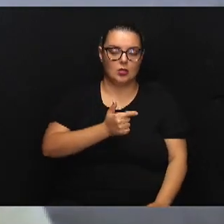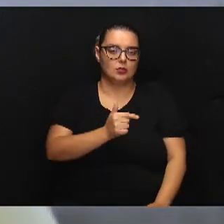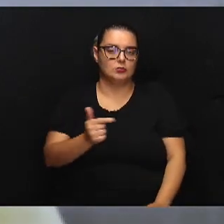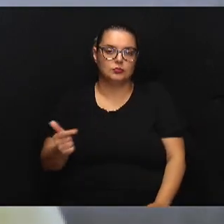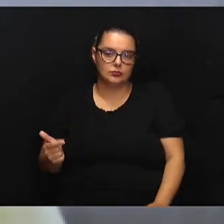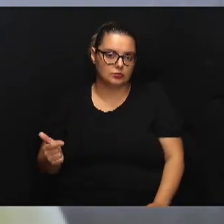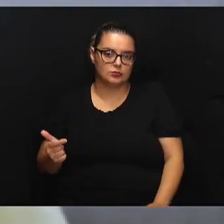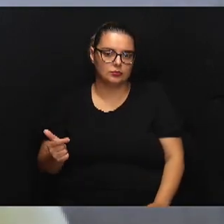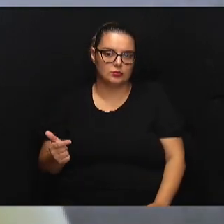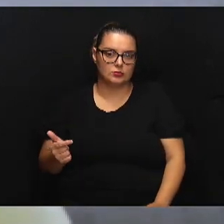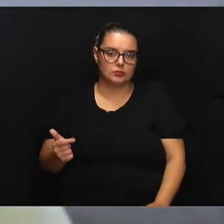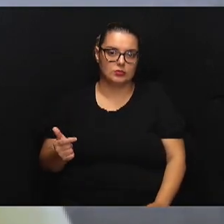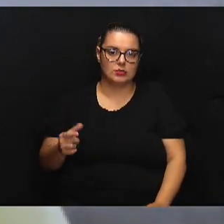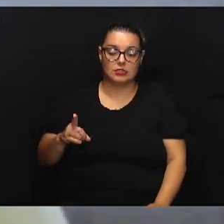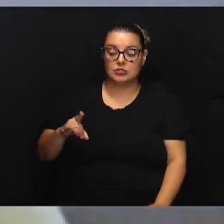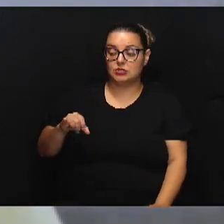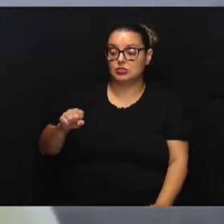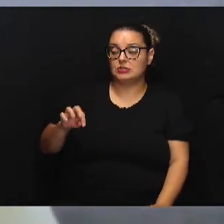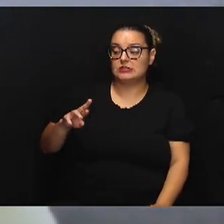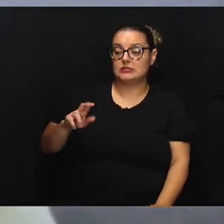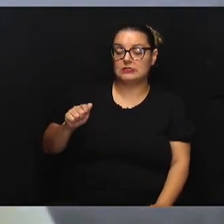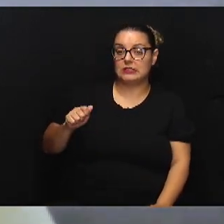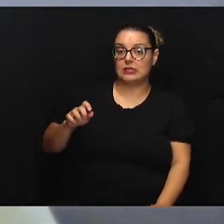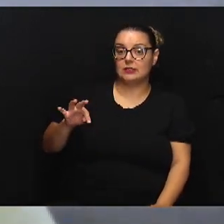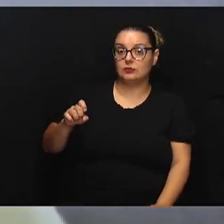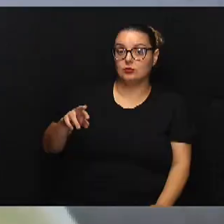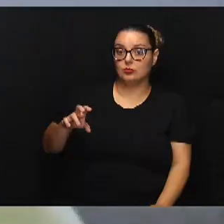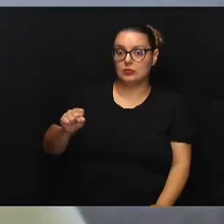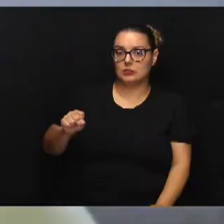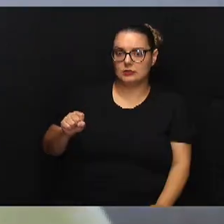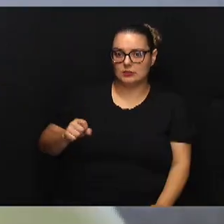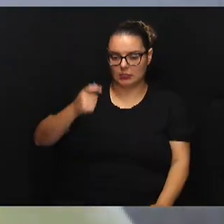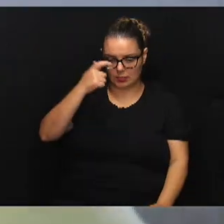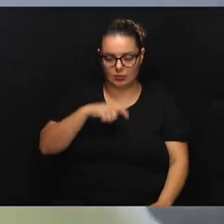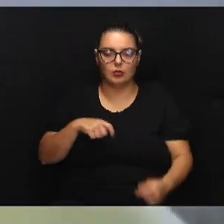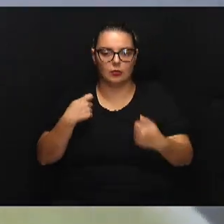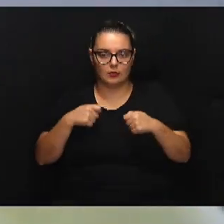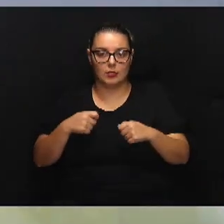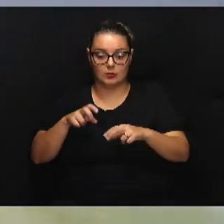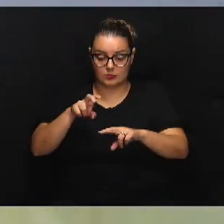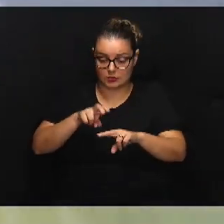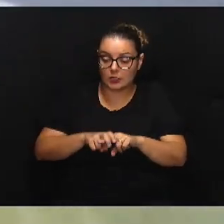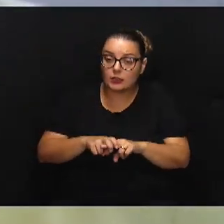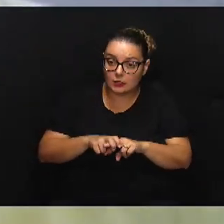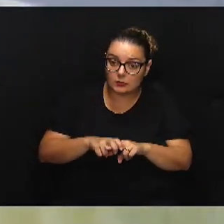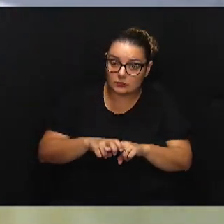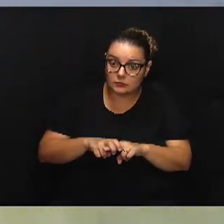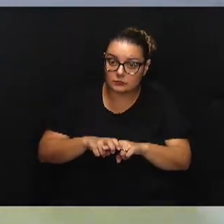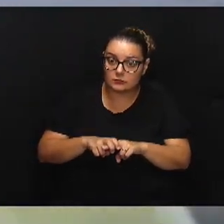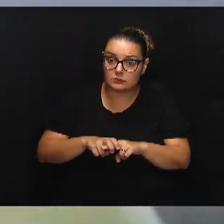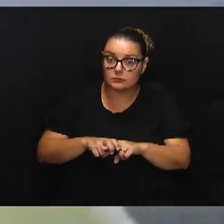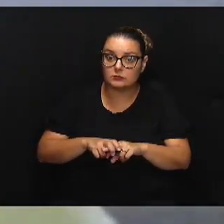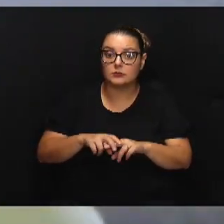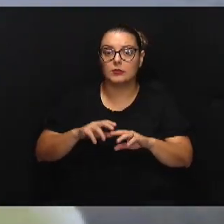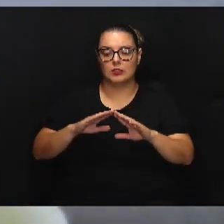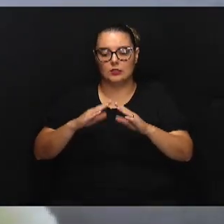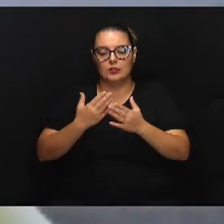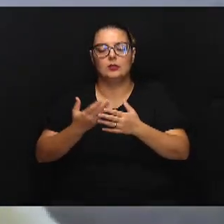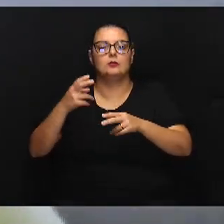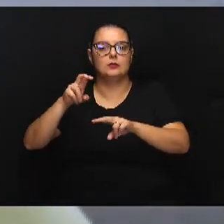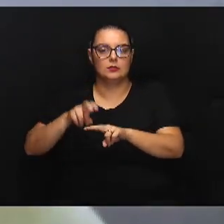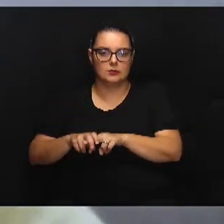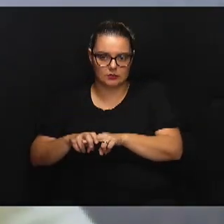muitos distratores. Eu preciso de sentar. Na escola, eu preciso de sentar.